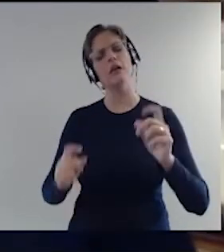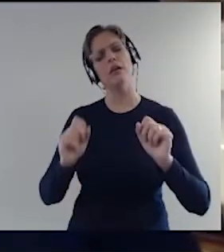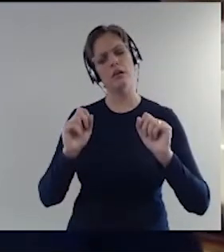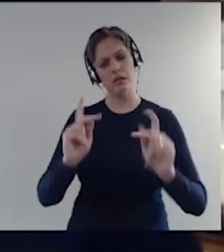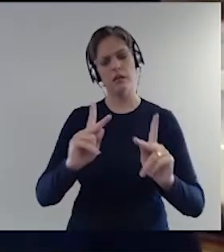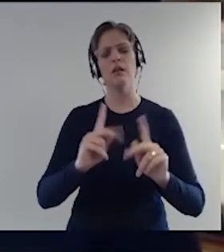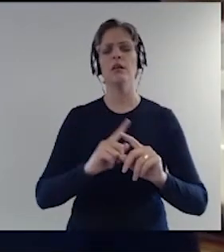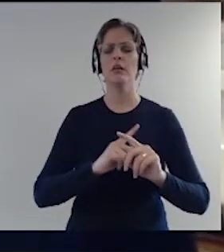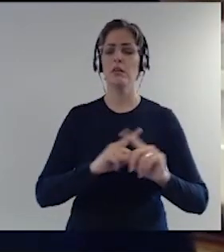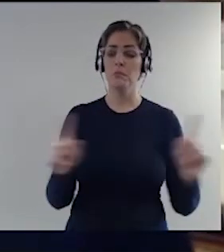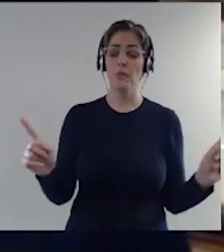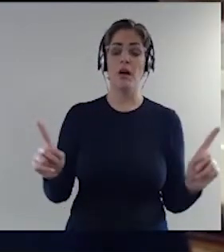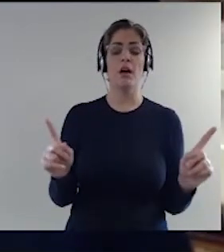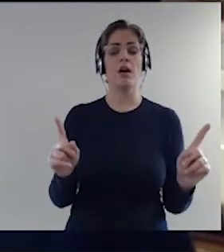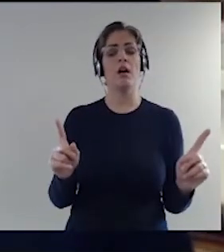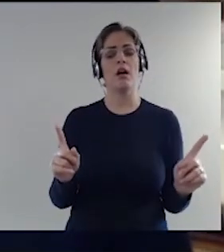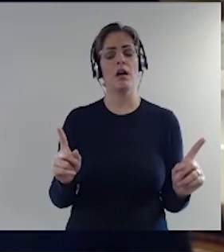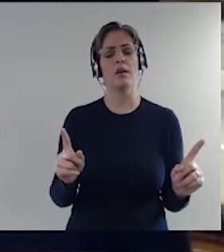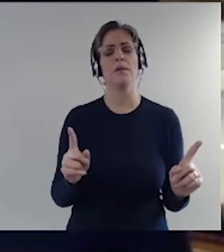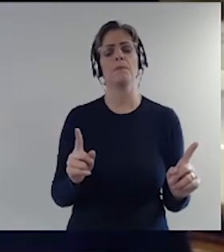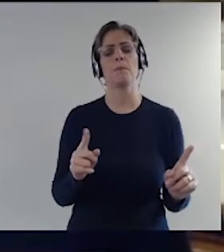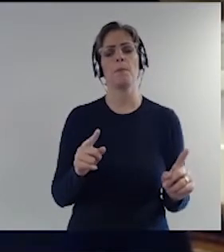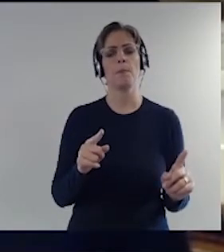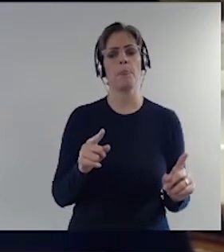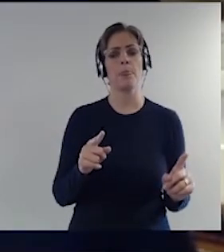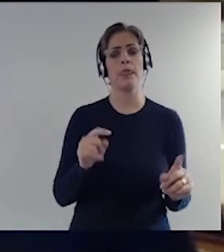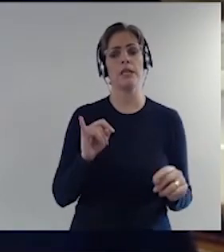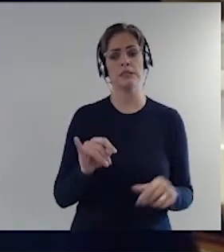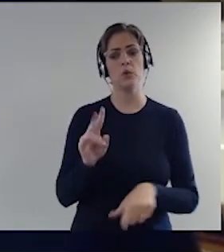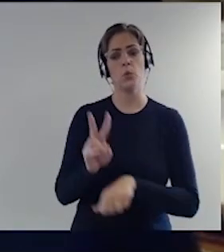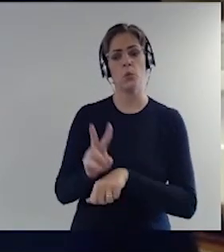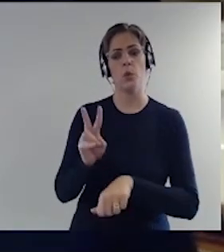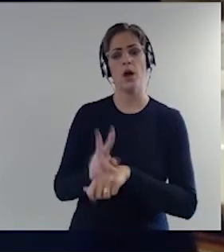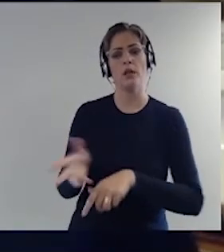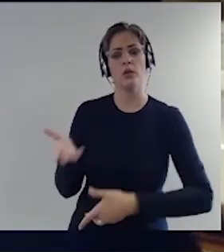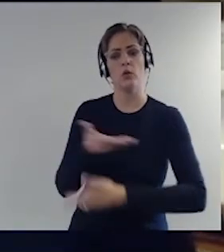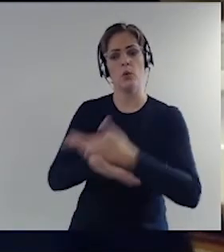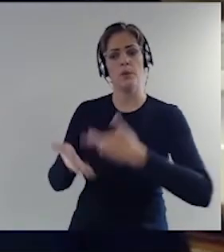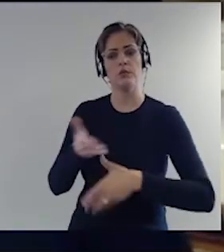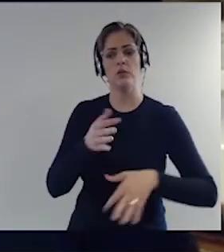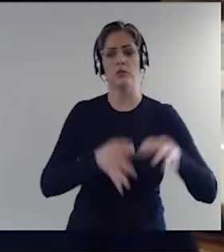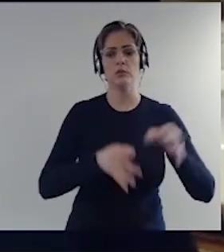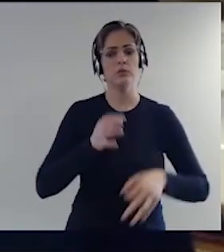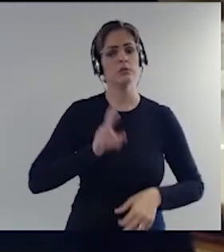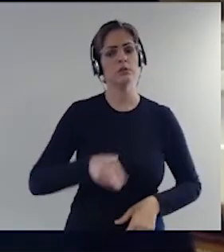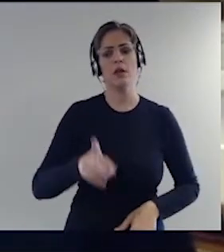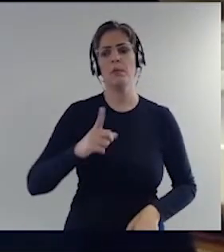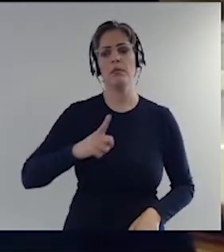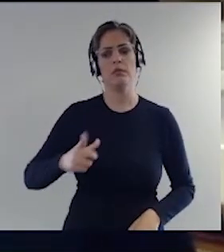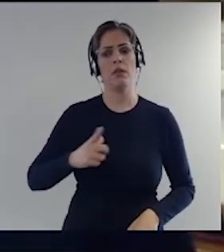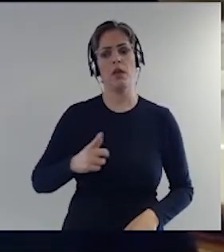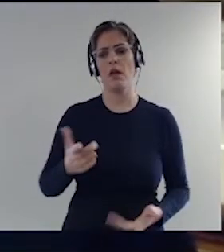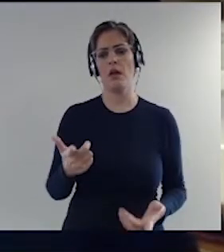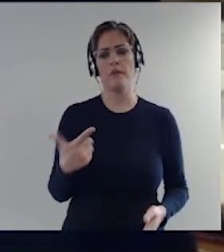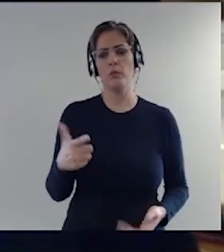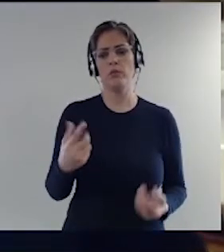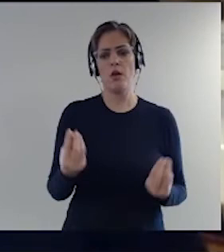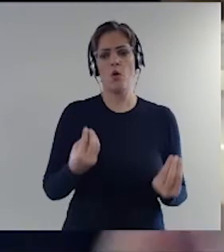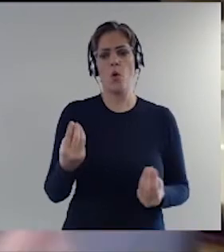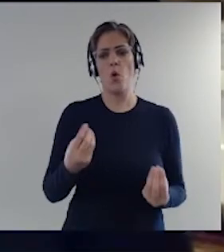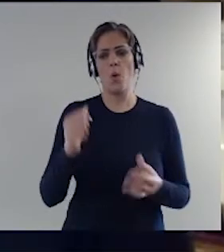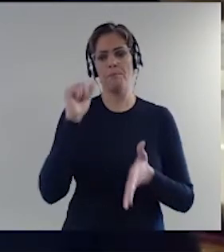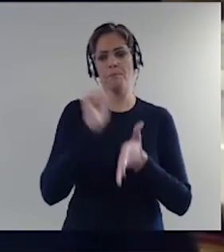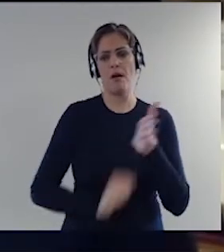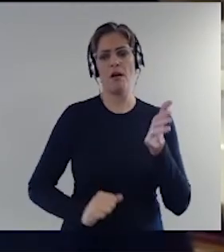Então, naturalmente, a guarda compartilhada jurídica sempre existiu e não tem como não existir. E isso